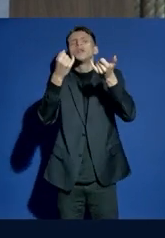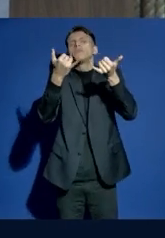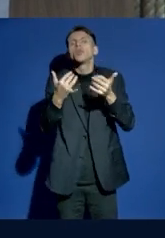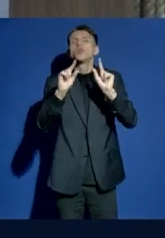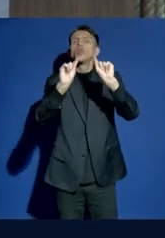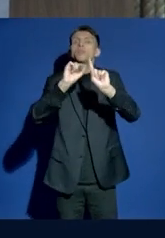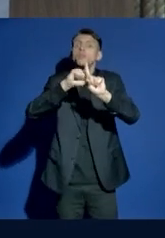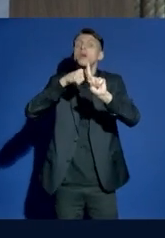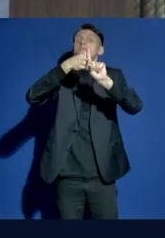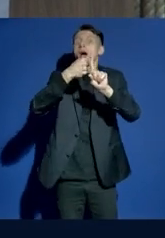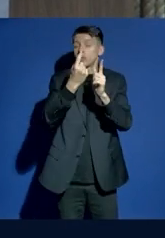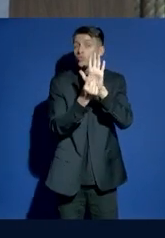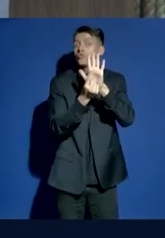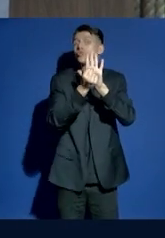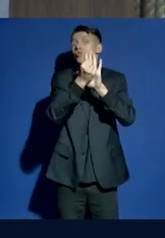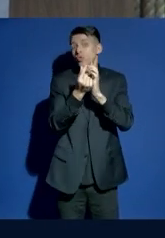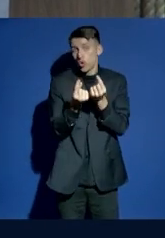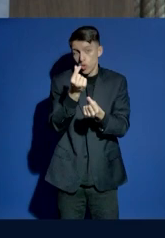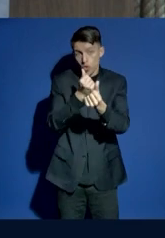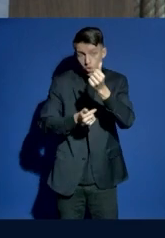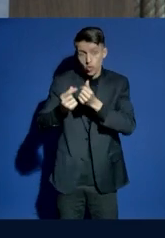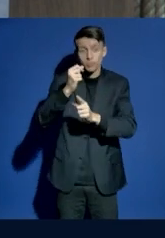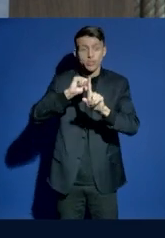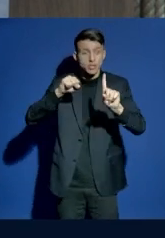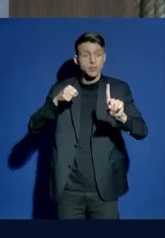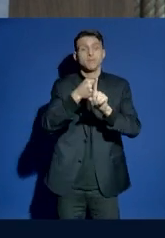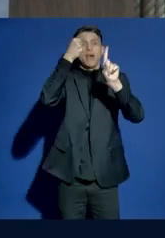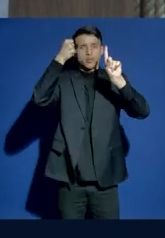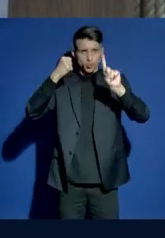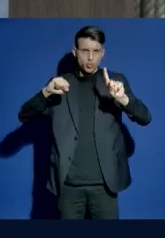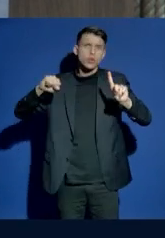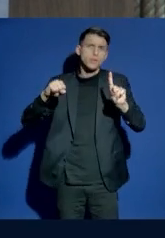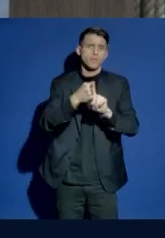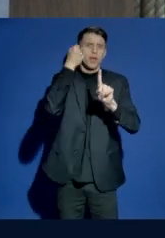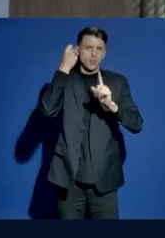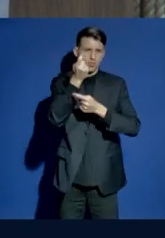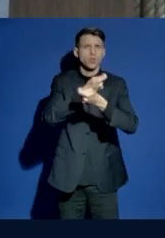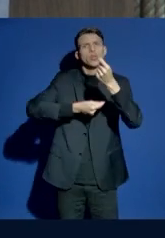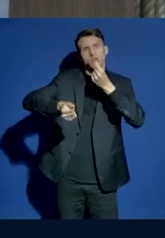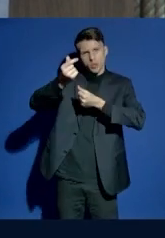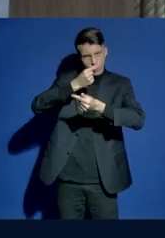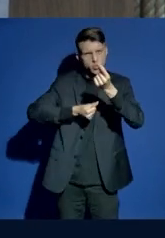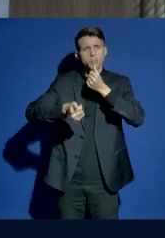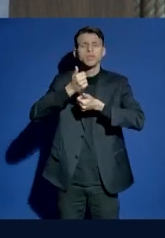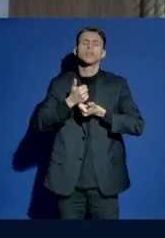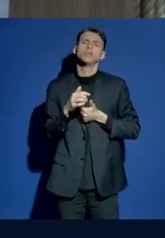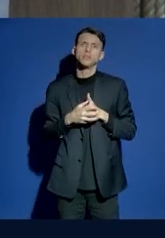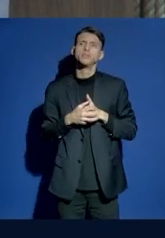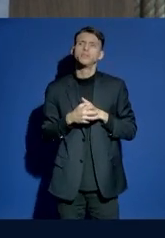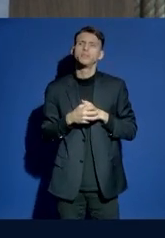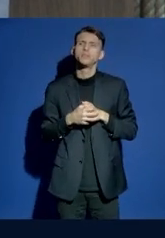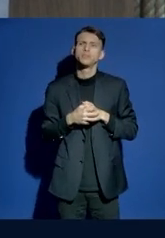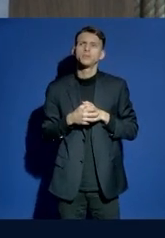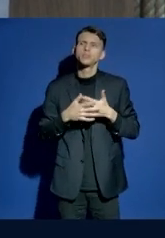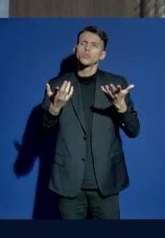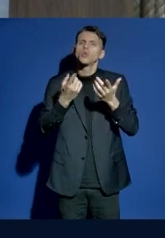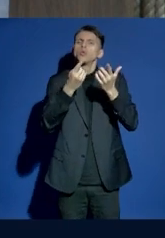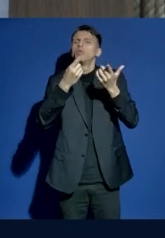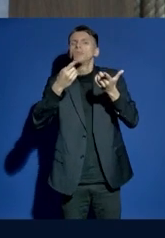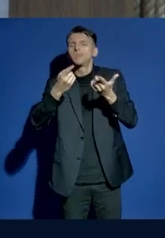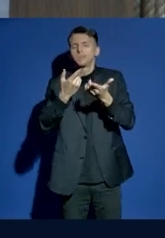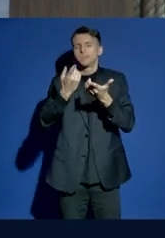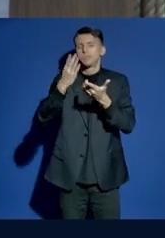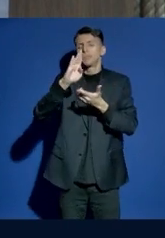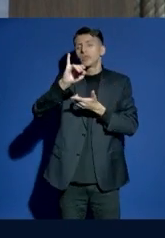impactos econômicos e sociais que geram na região de vocês a atividade de produção de biocombustível, seja